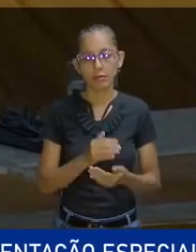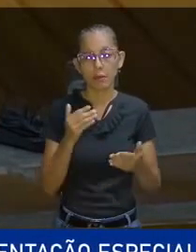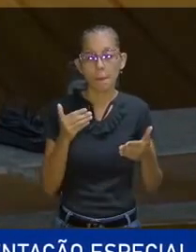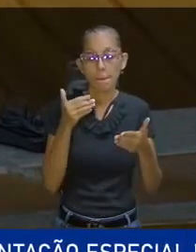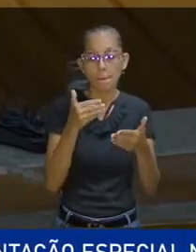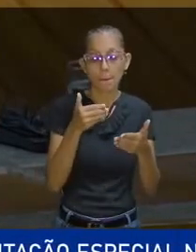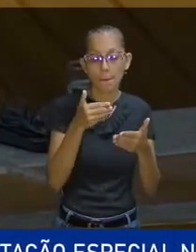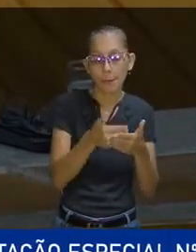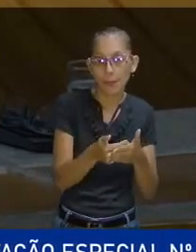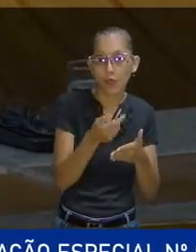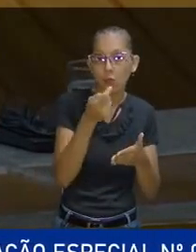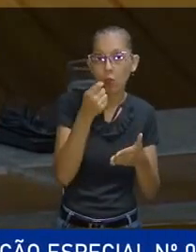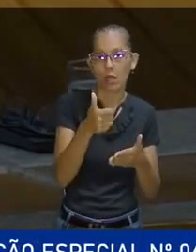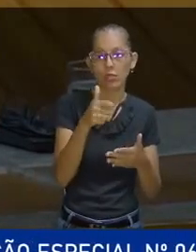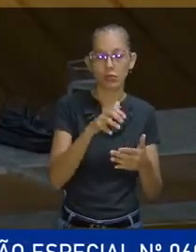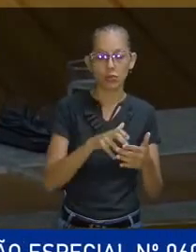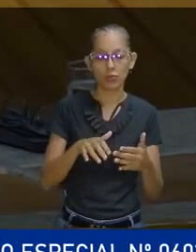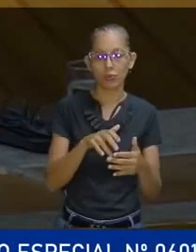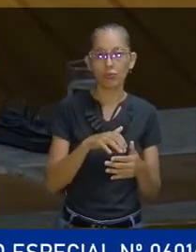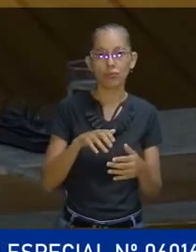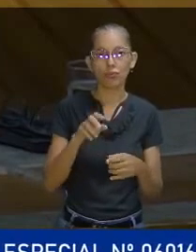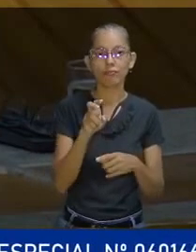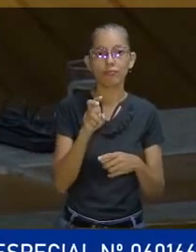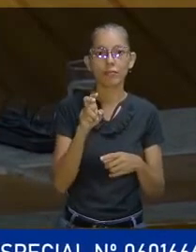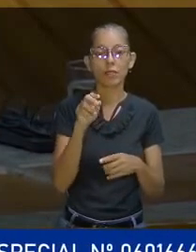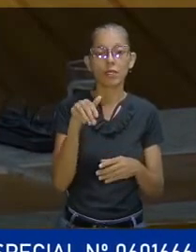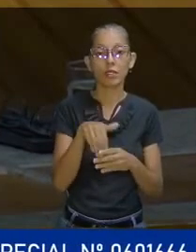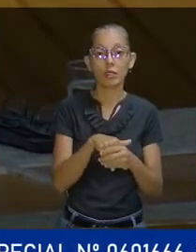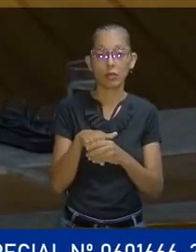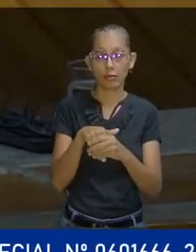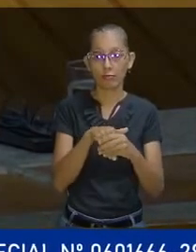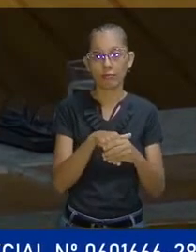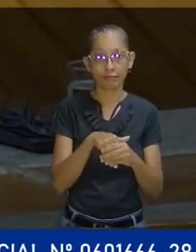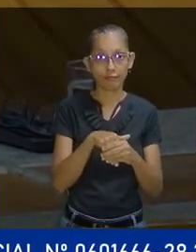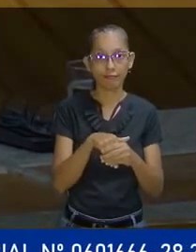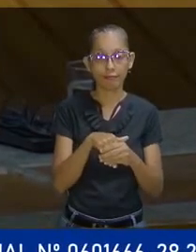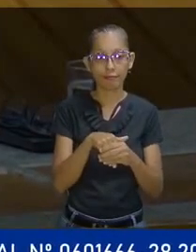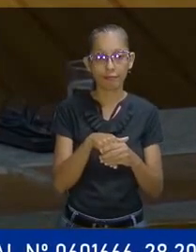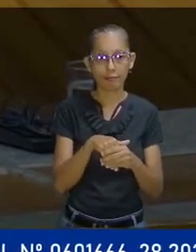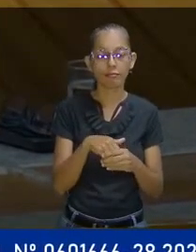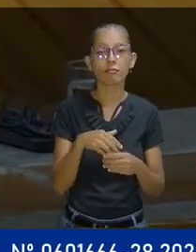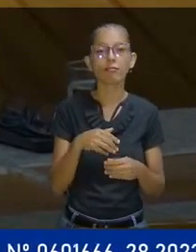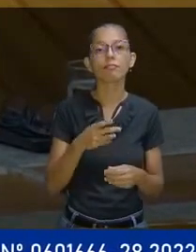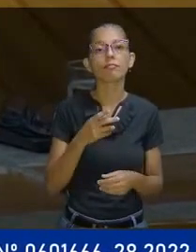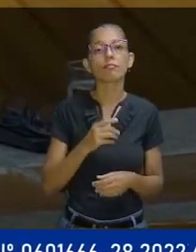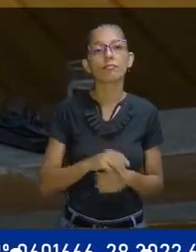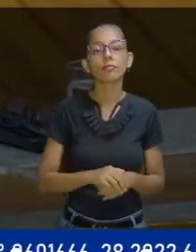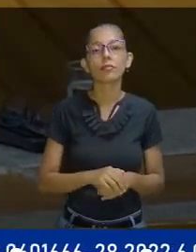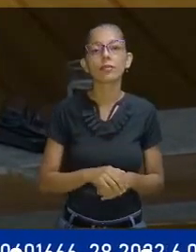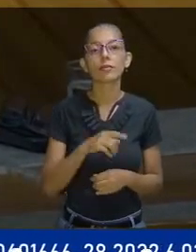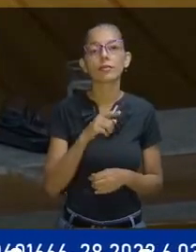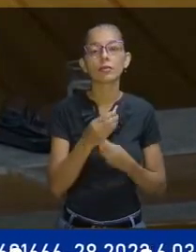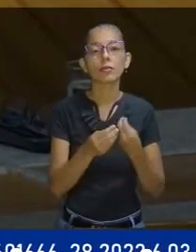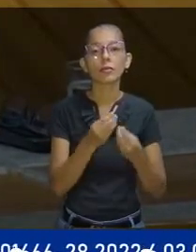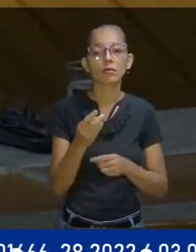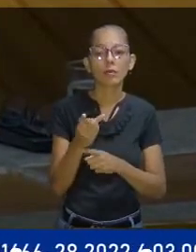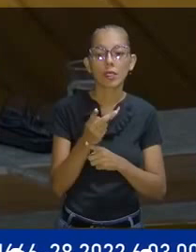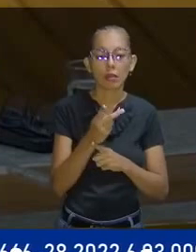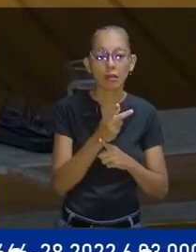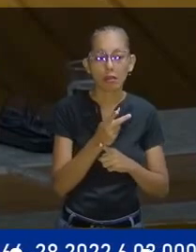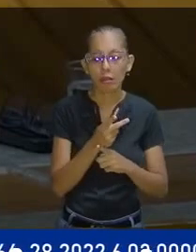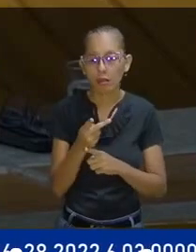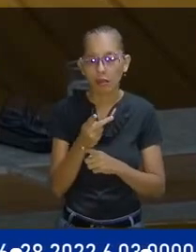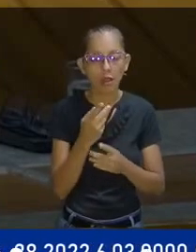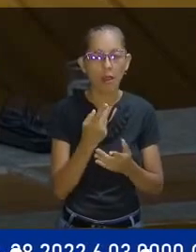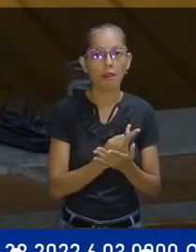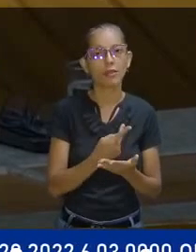eleições, são feitas diligências, são feitas barreiras, são feitas buscas, exatamente para poder identificar, porque